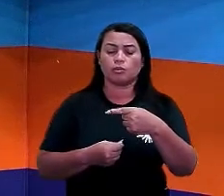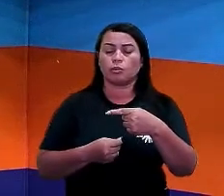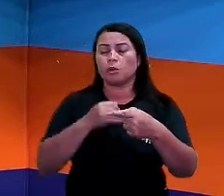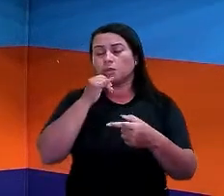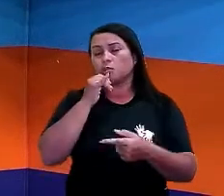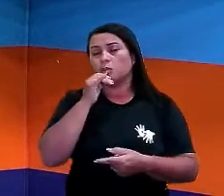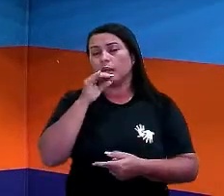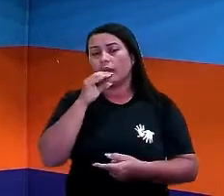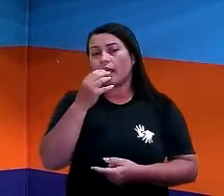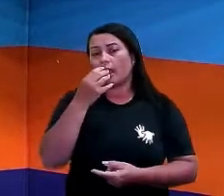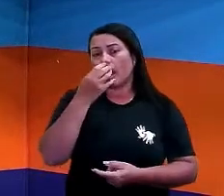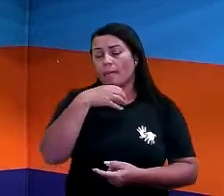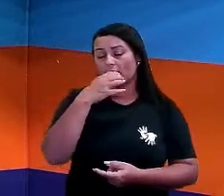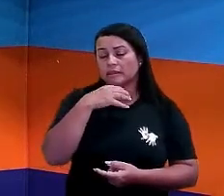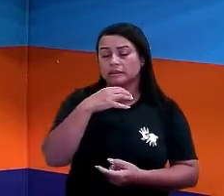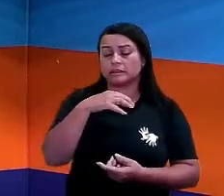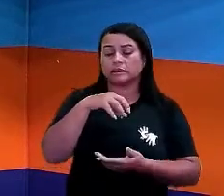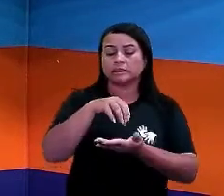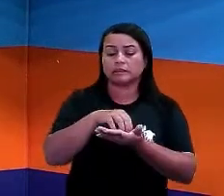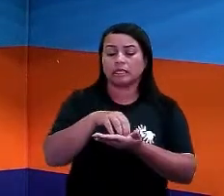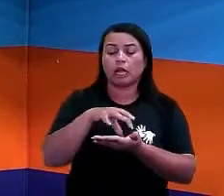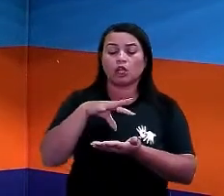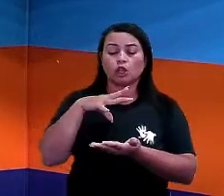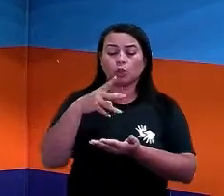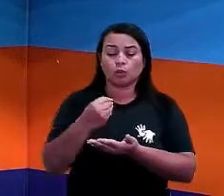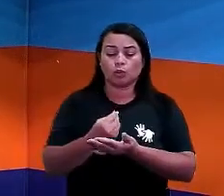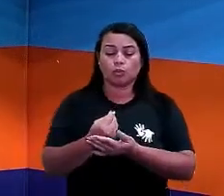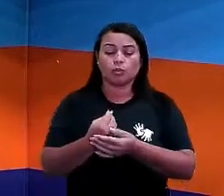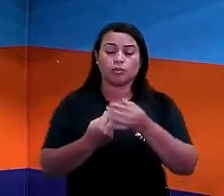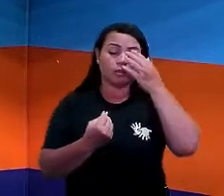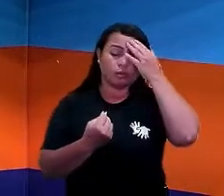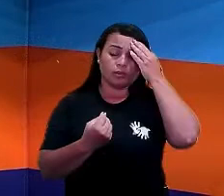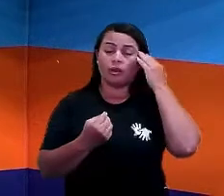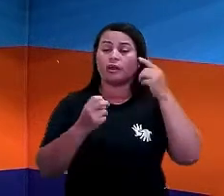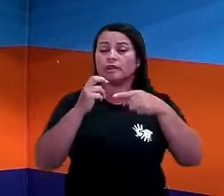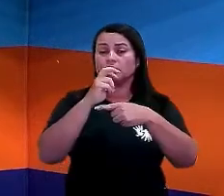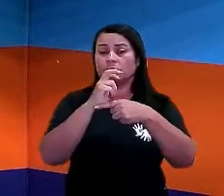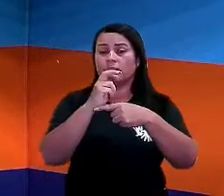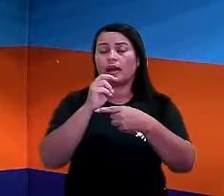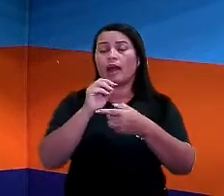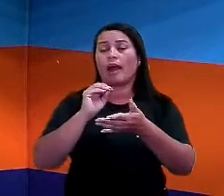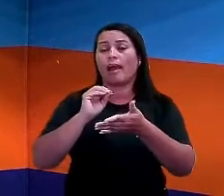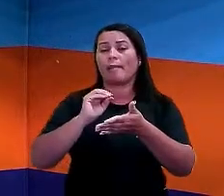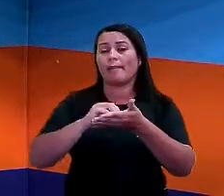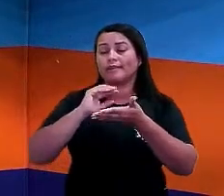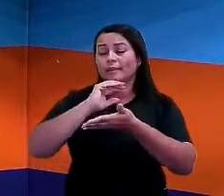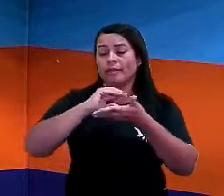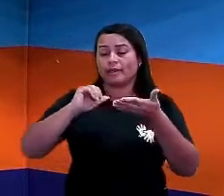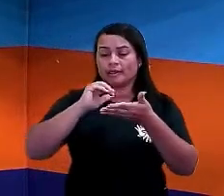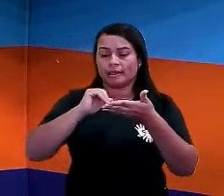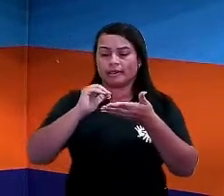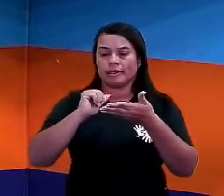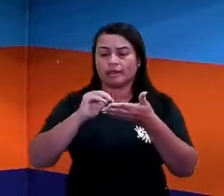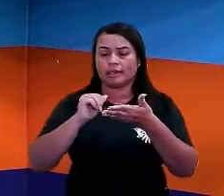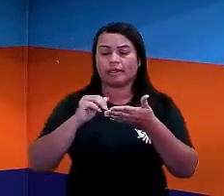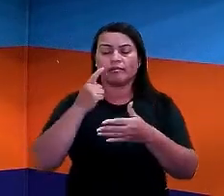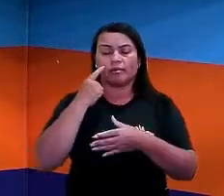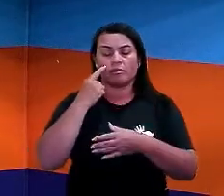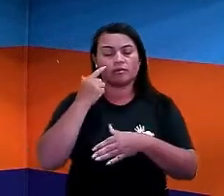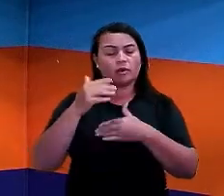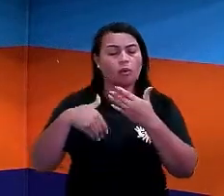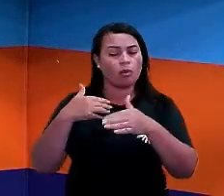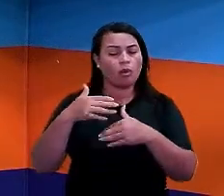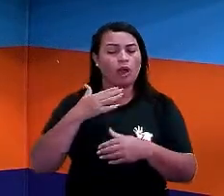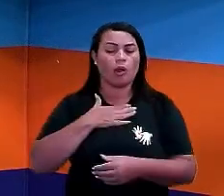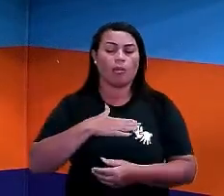maçã do todo dela, então eu boto aqui embaixo. Em cima, o que foi comido. Mas aí a gente vai vendo devagarzinho